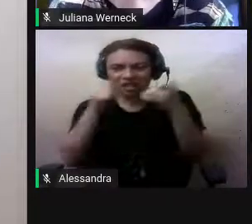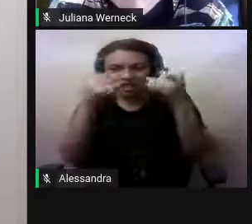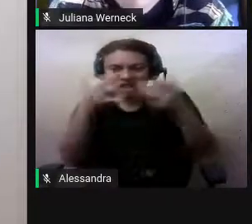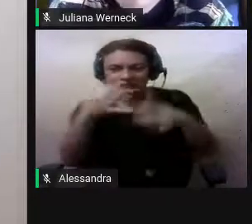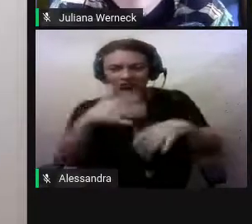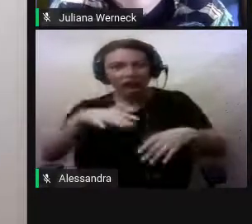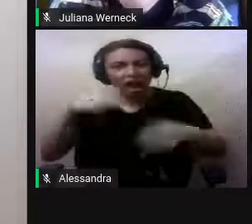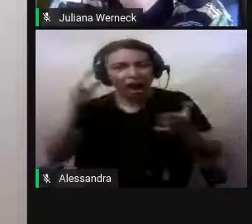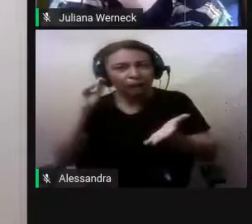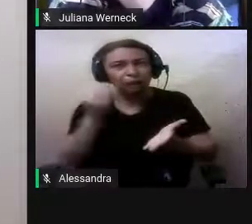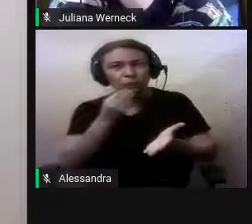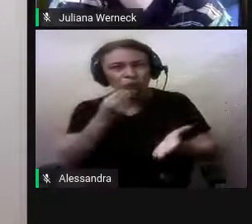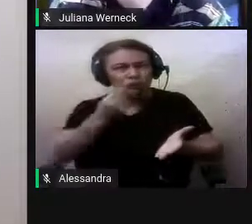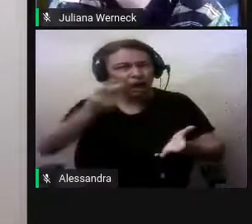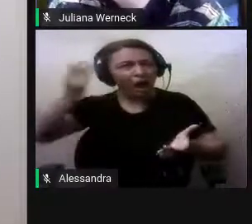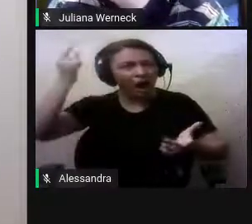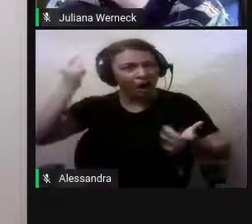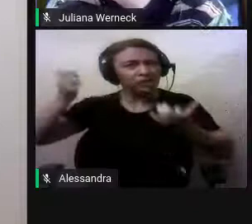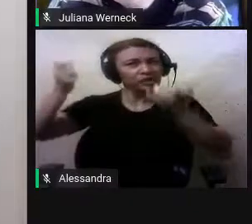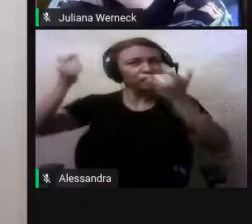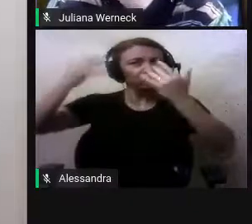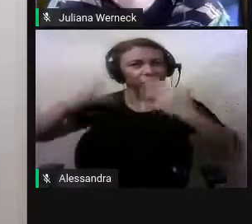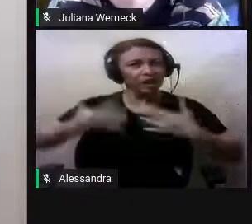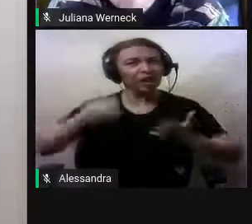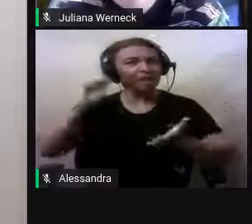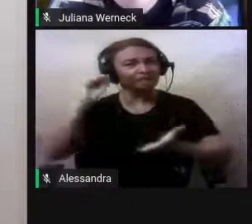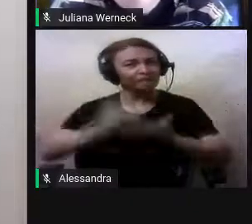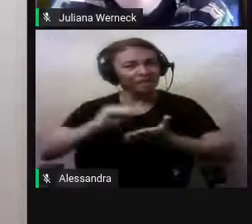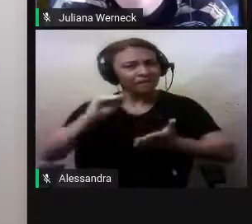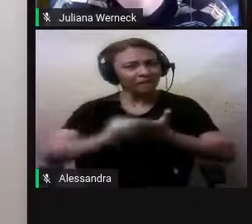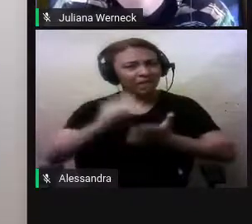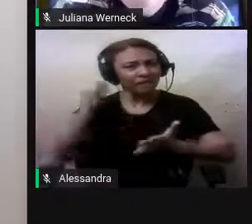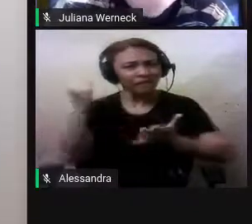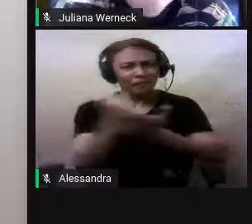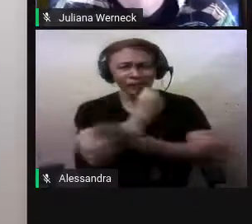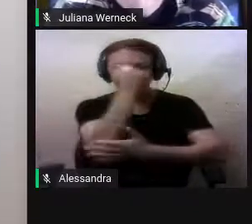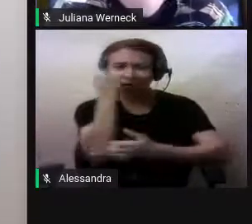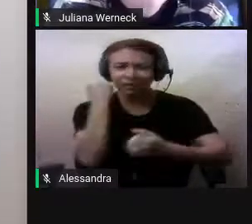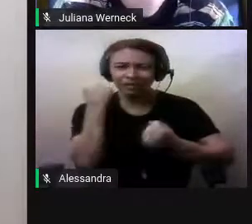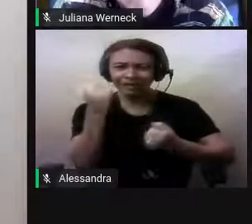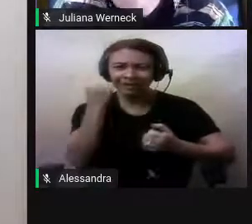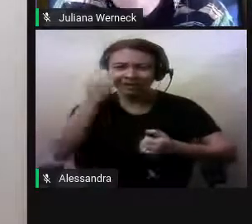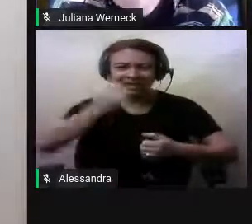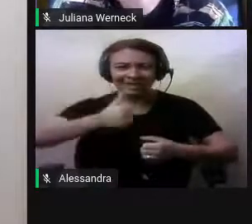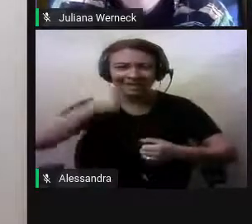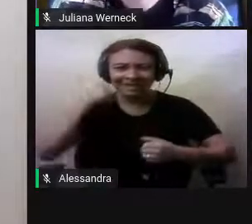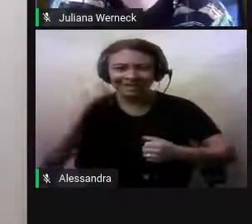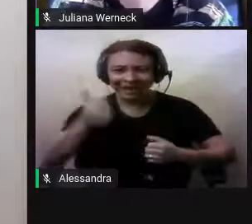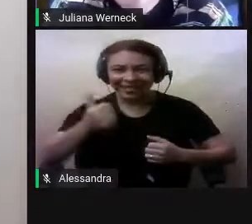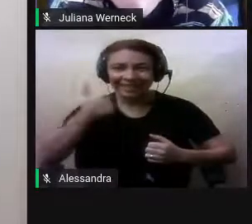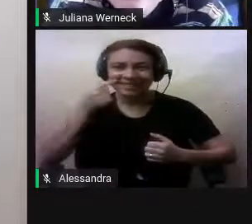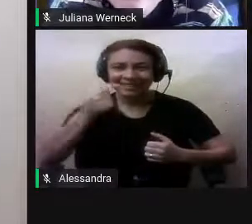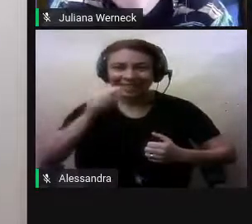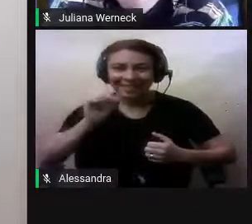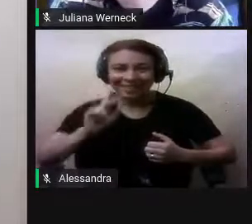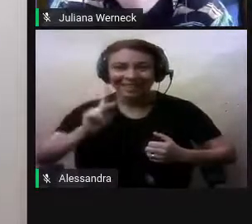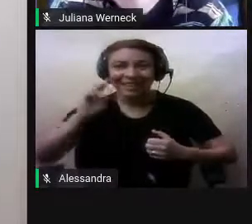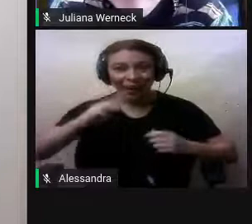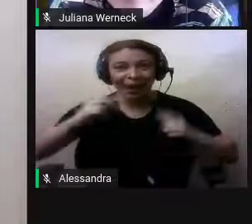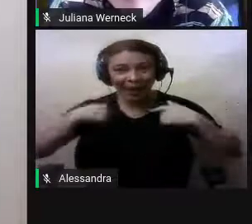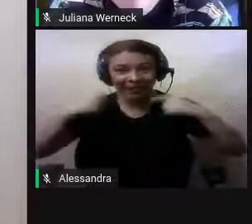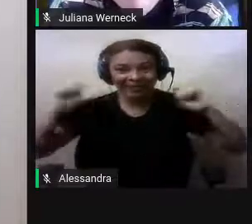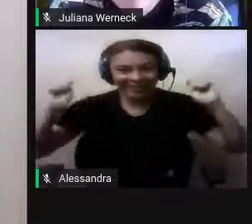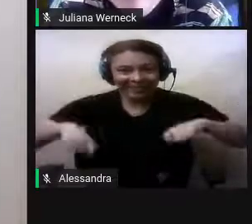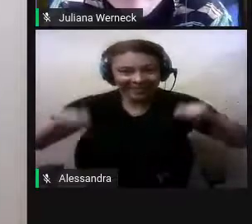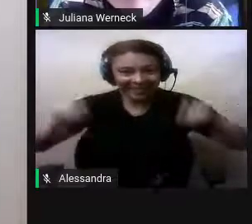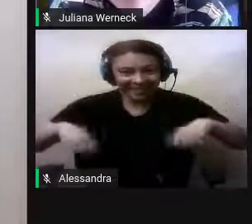aquela bruaca não me explicou isso antes lá em Arapuã, né? Imagina, fez andar 170 quilômetros para escutar que eu podia tirar